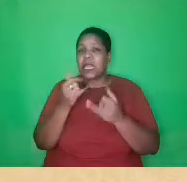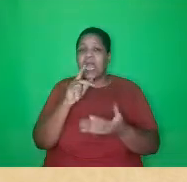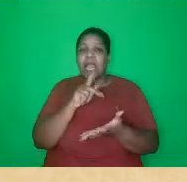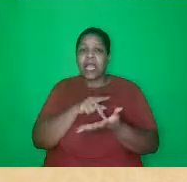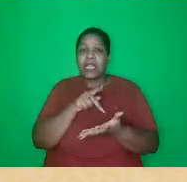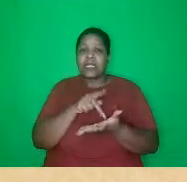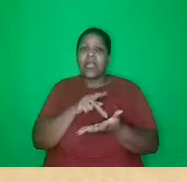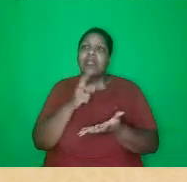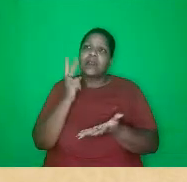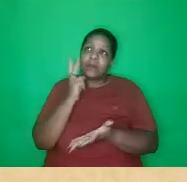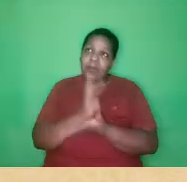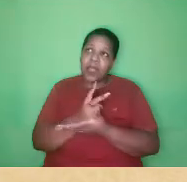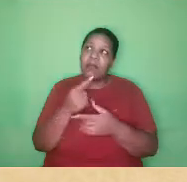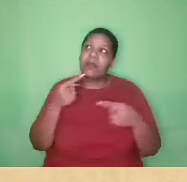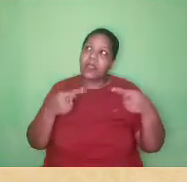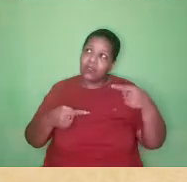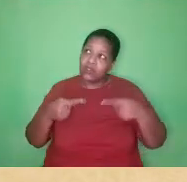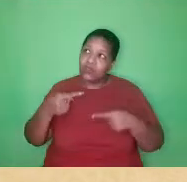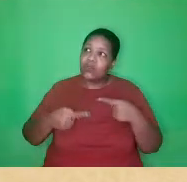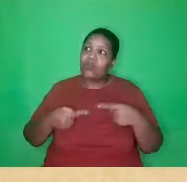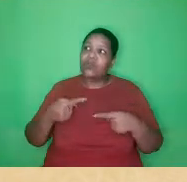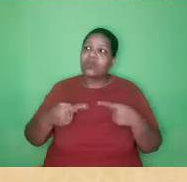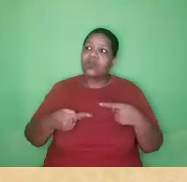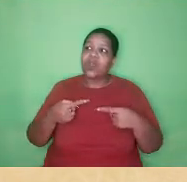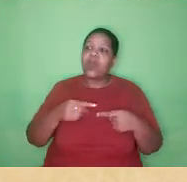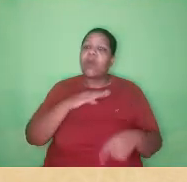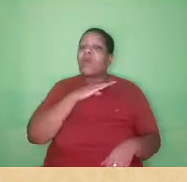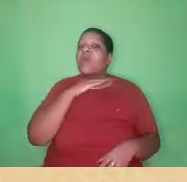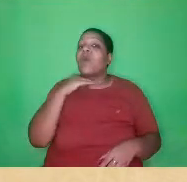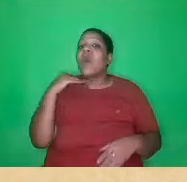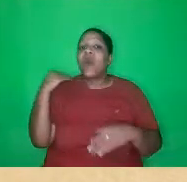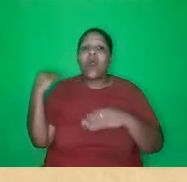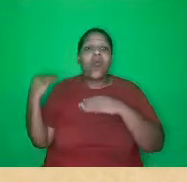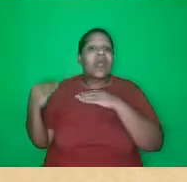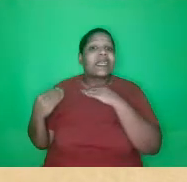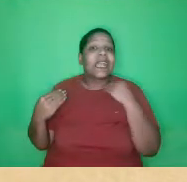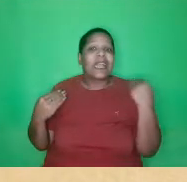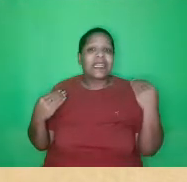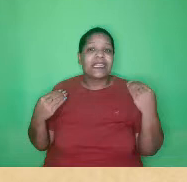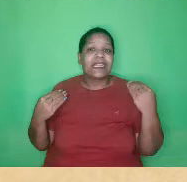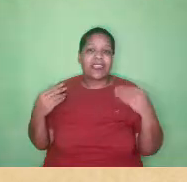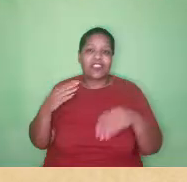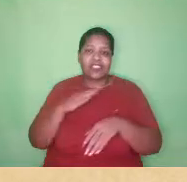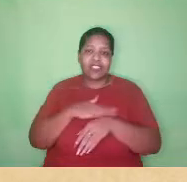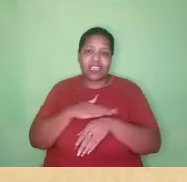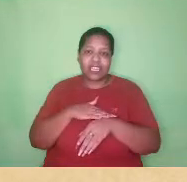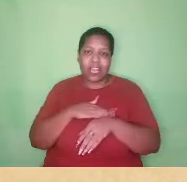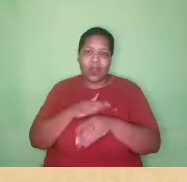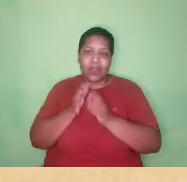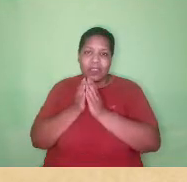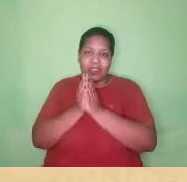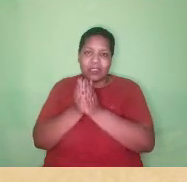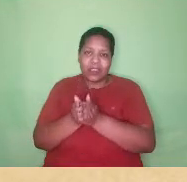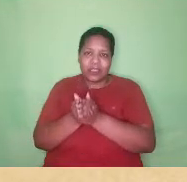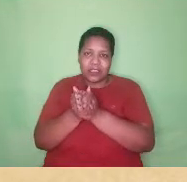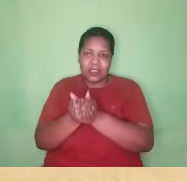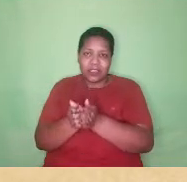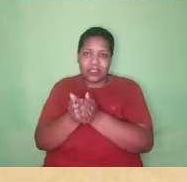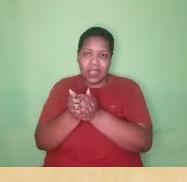uma discussão sobre os índices de mortalidade durante a travessia. Se fala em índice de mortalidade de